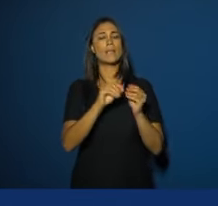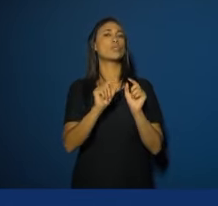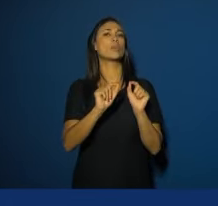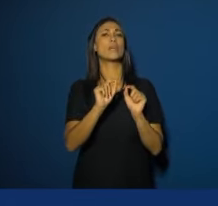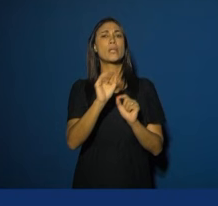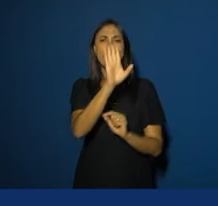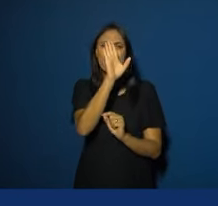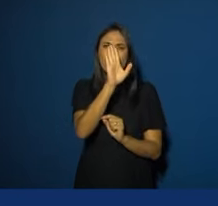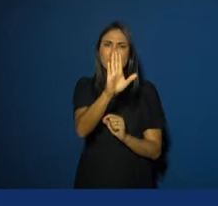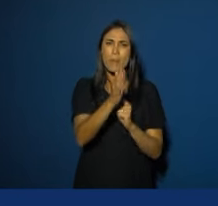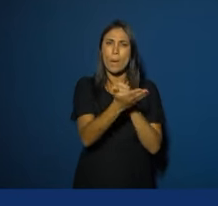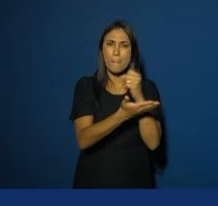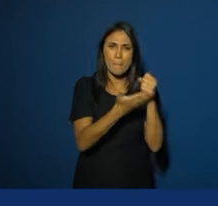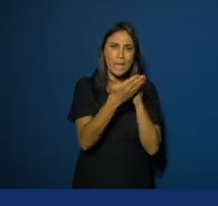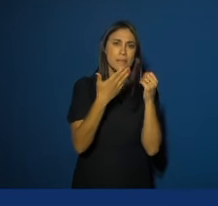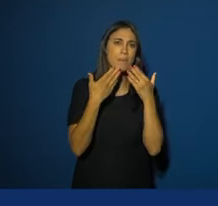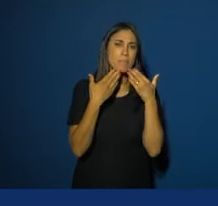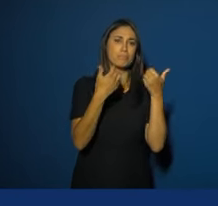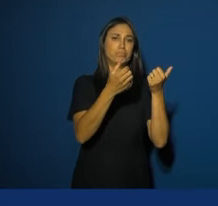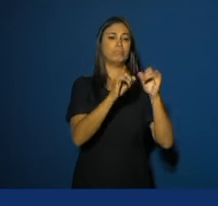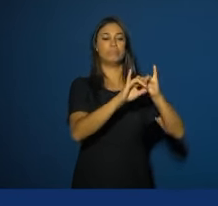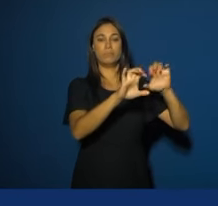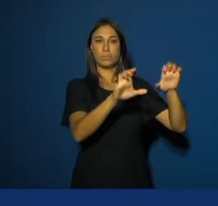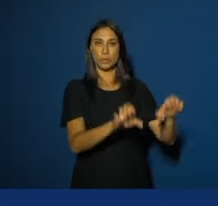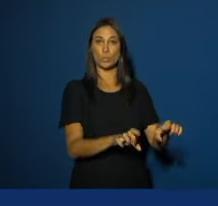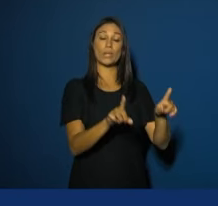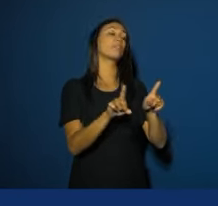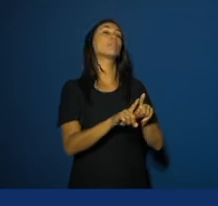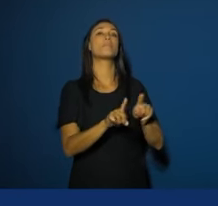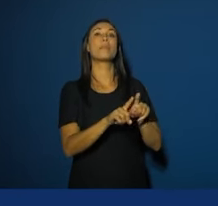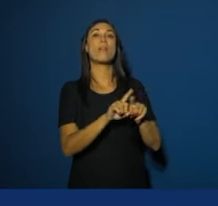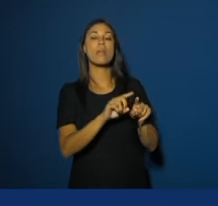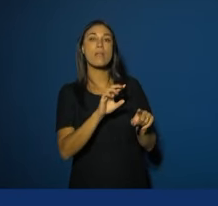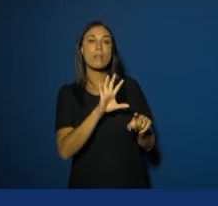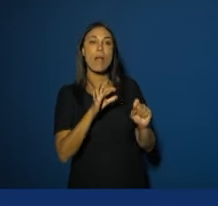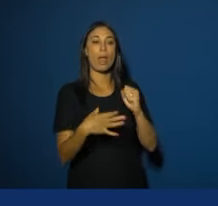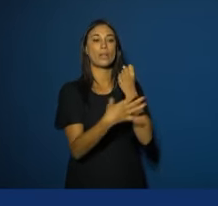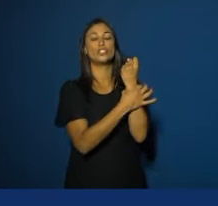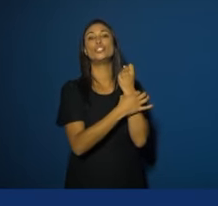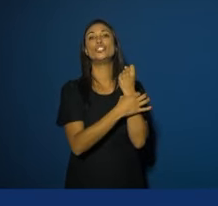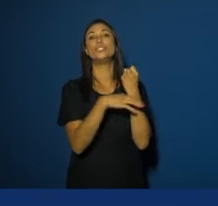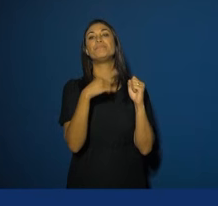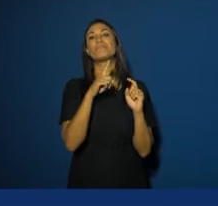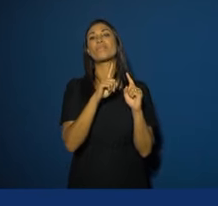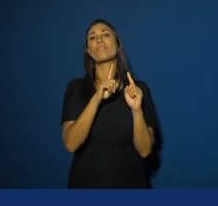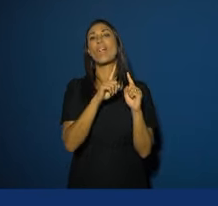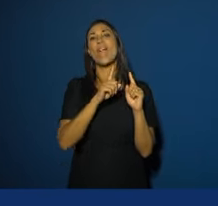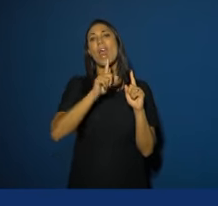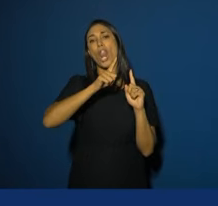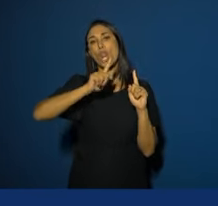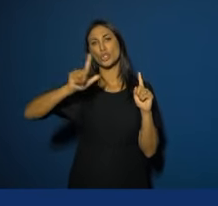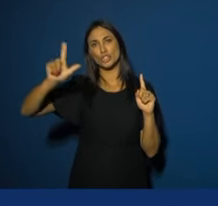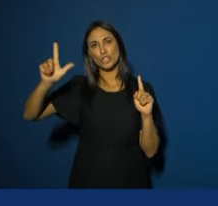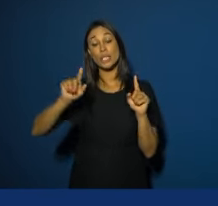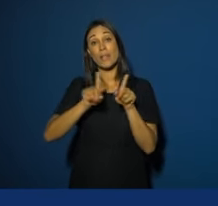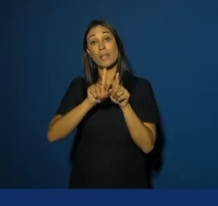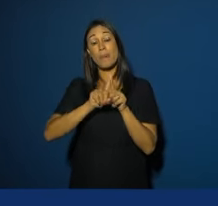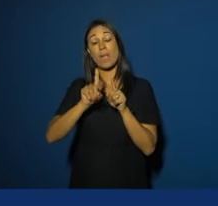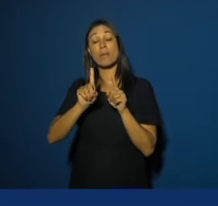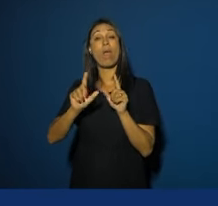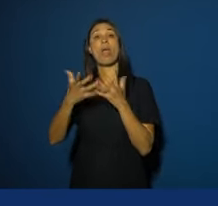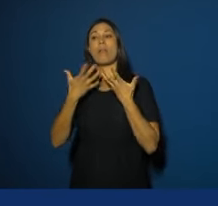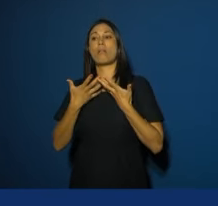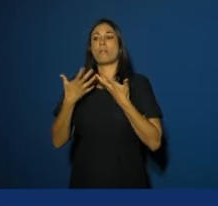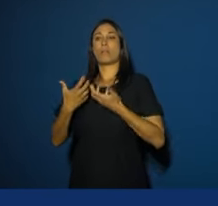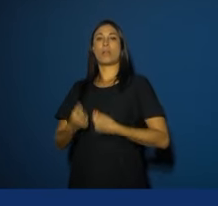fundamental para melhorar estrutura garantir ganhos de logística Lucas ganhos de produtividade a partir